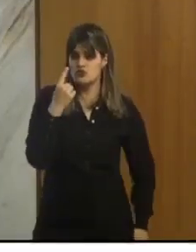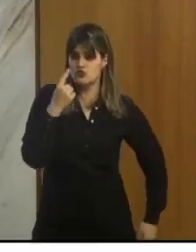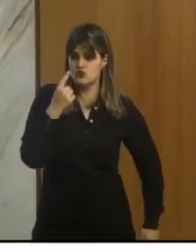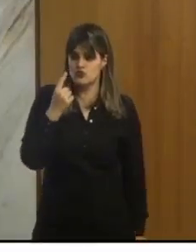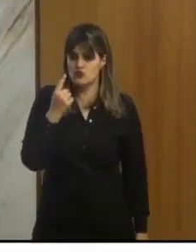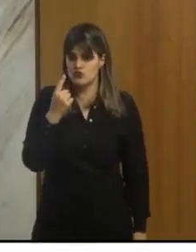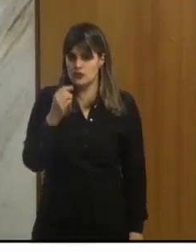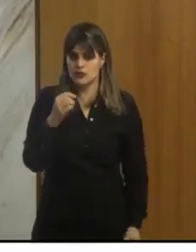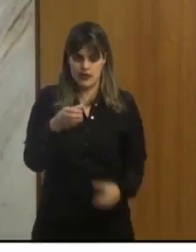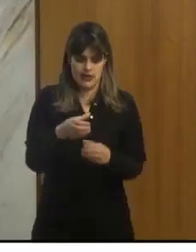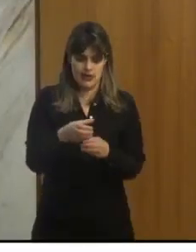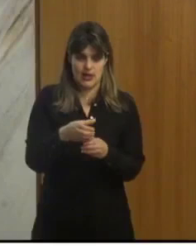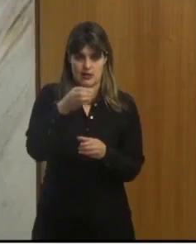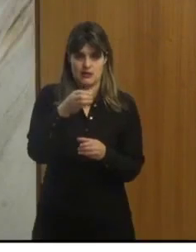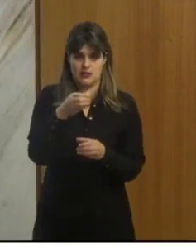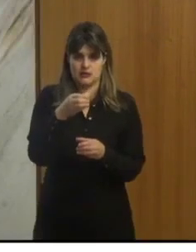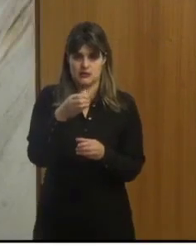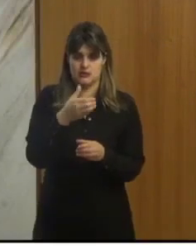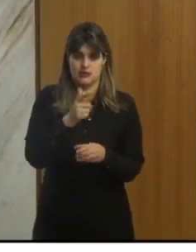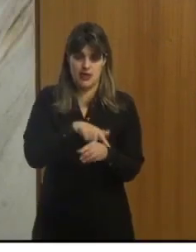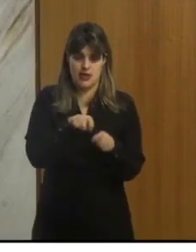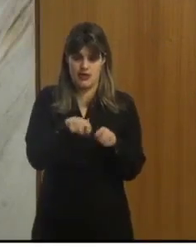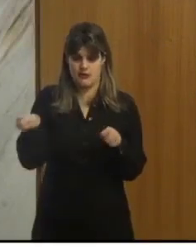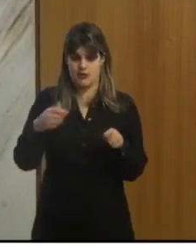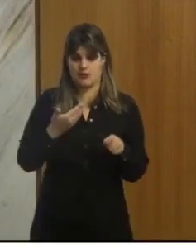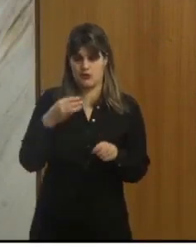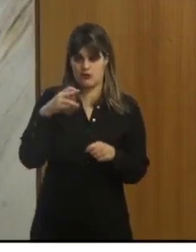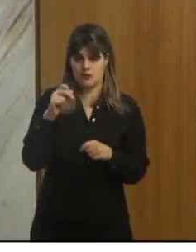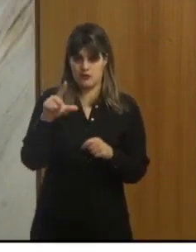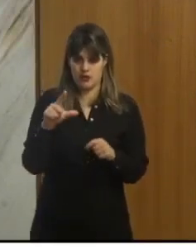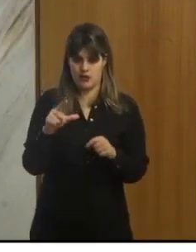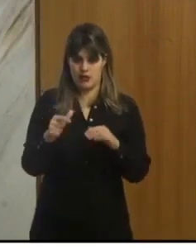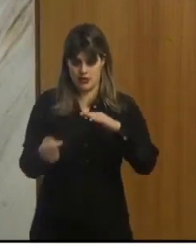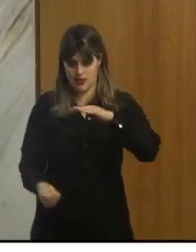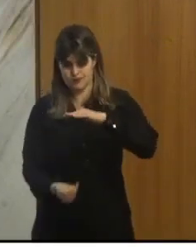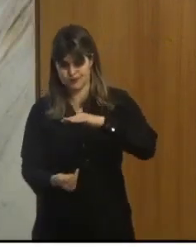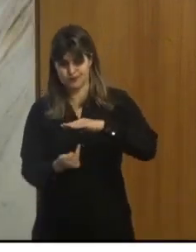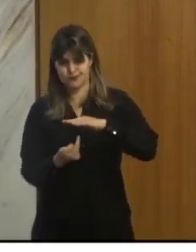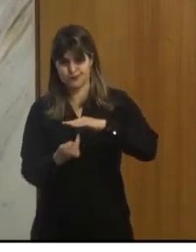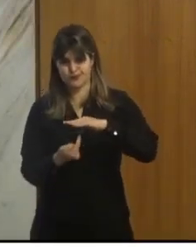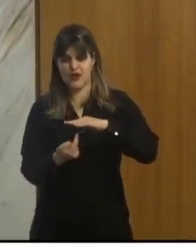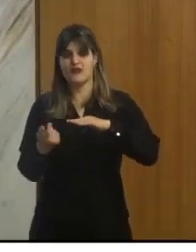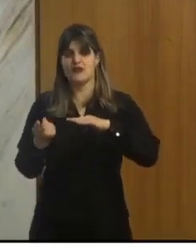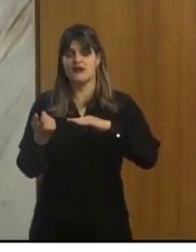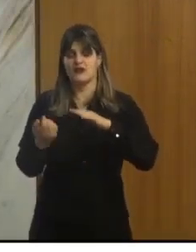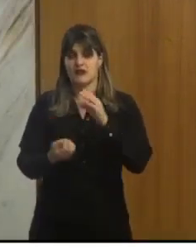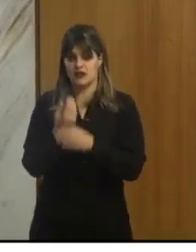um cálice da época de Dom Manuel, que ele está datado na sua base, quem o fez e o ano,